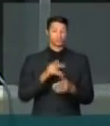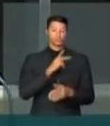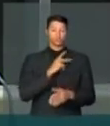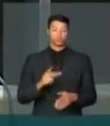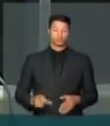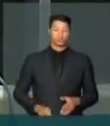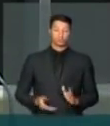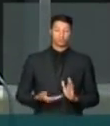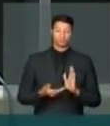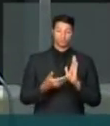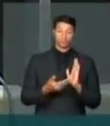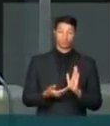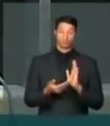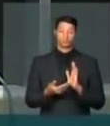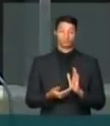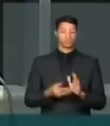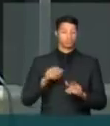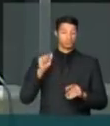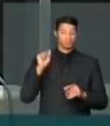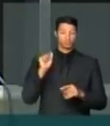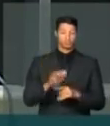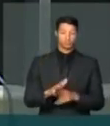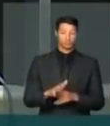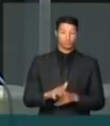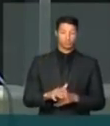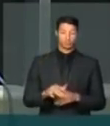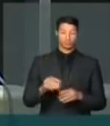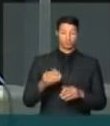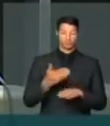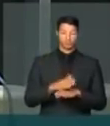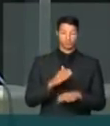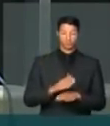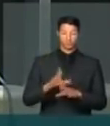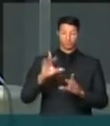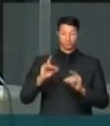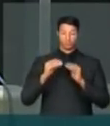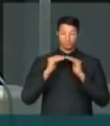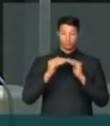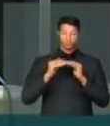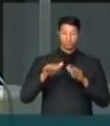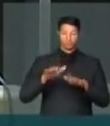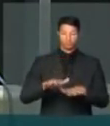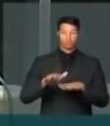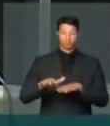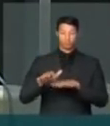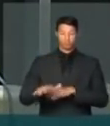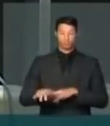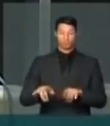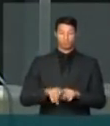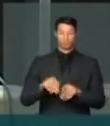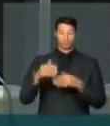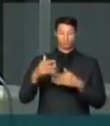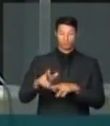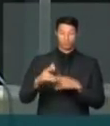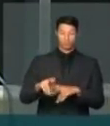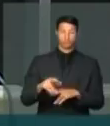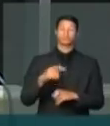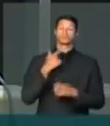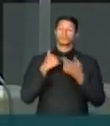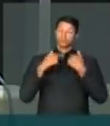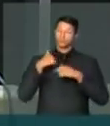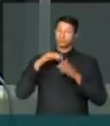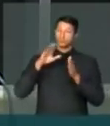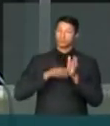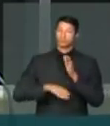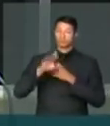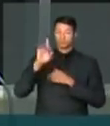presidência dessa Casa não impedirão o exercício democrático de mobilização e protesto. Pretende tirar